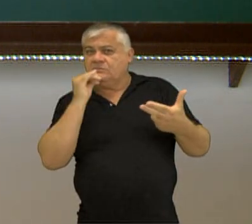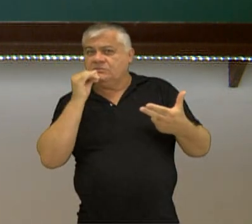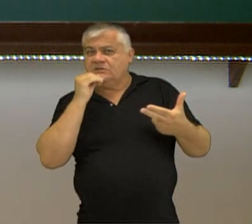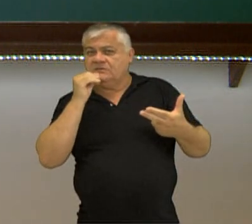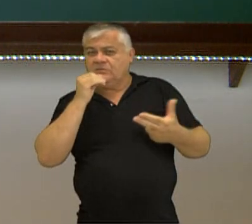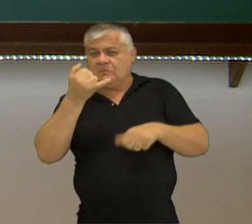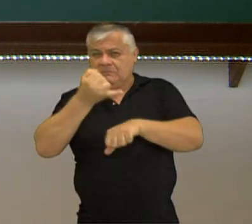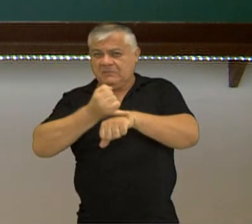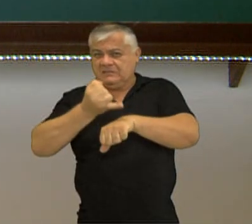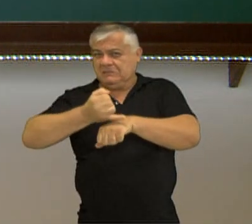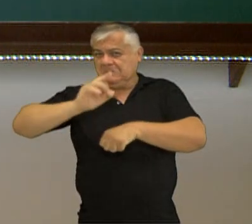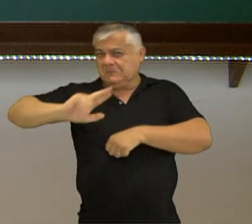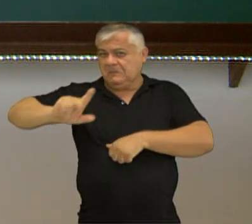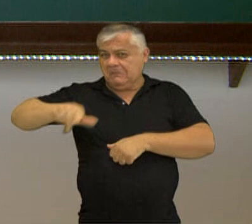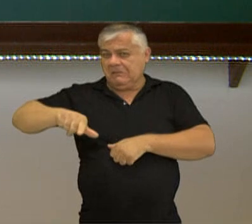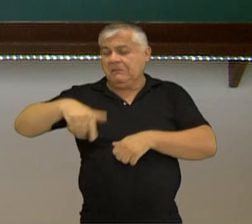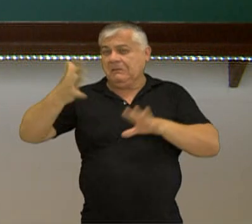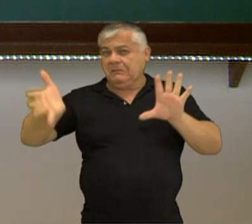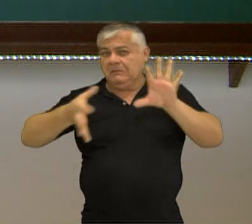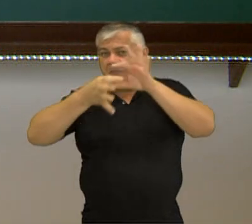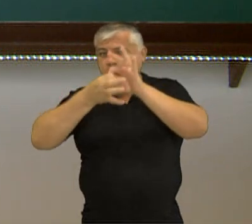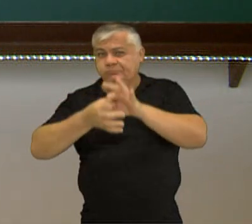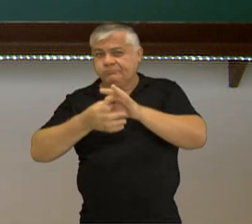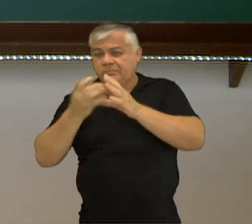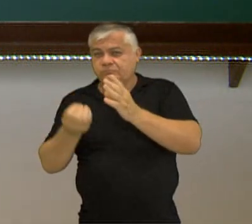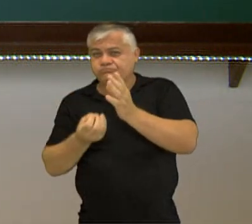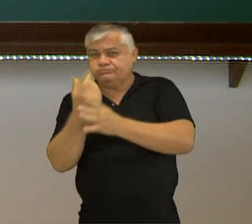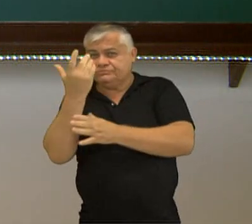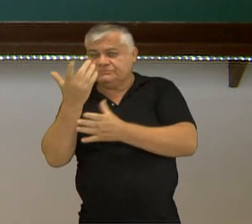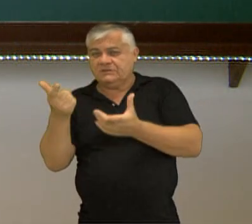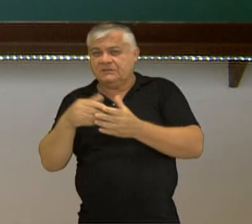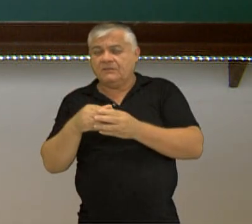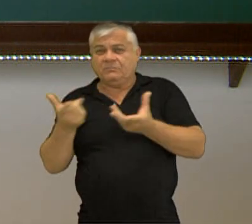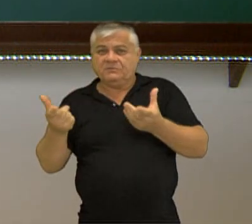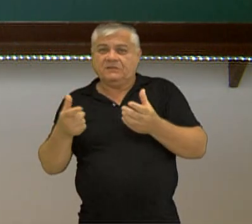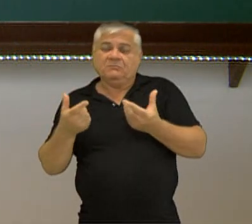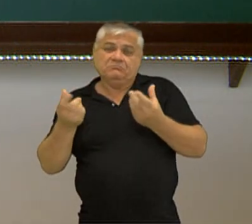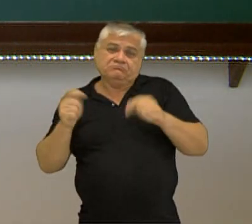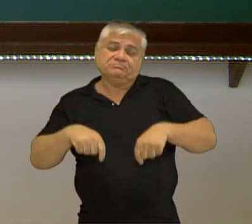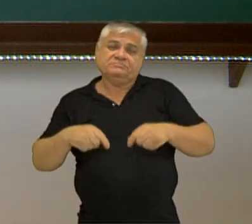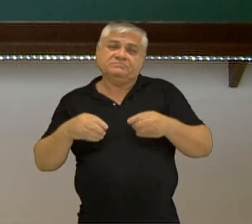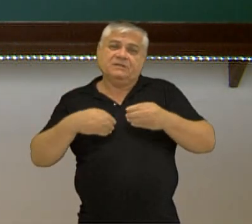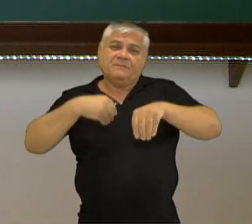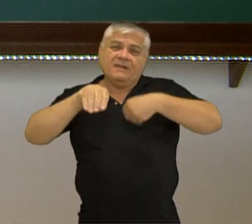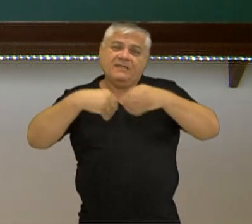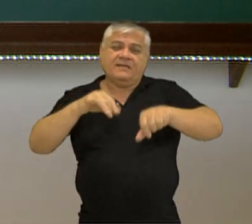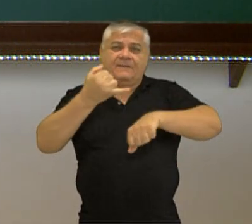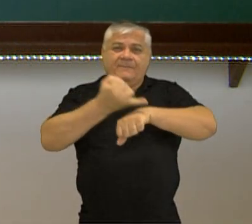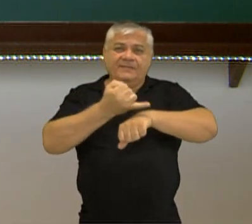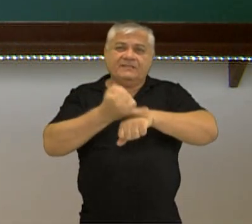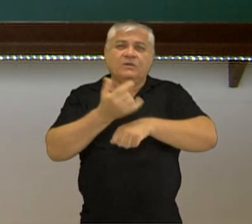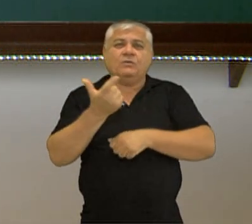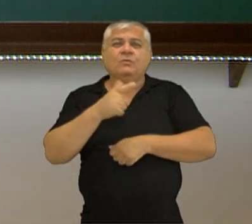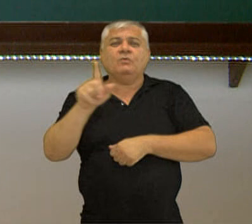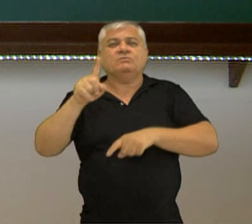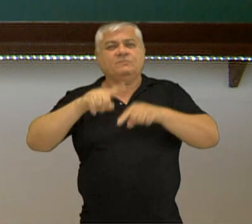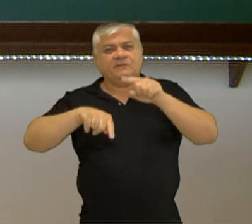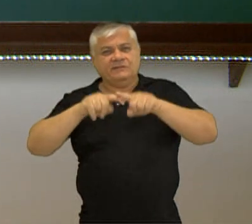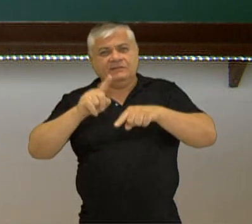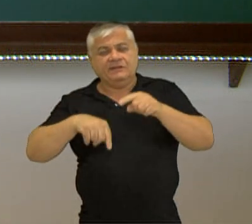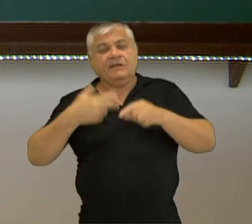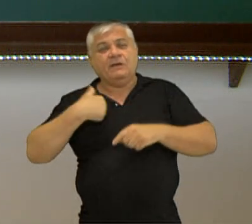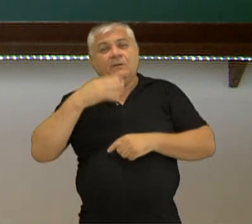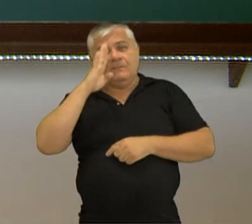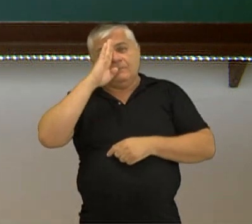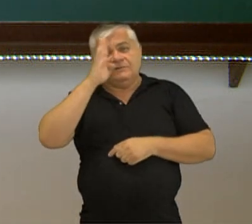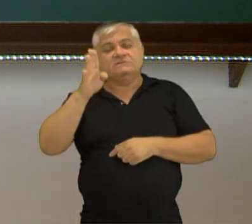ametais, né, com outros ametais, para dar origem a ligas metálicas, por exemplo, ou a outros compostos cujo